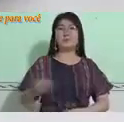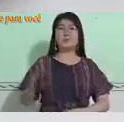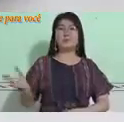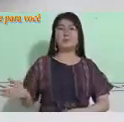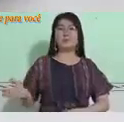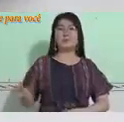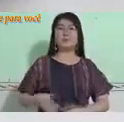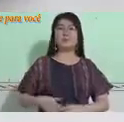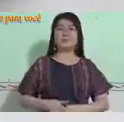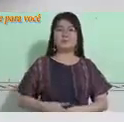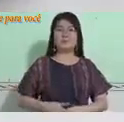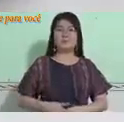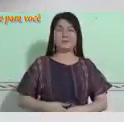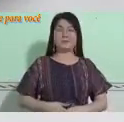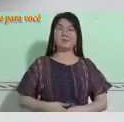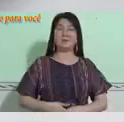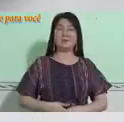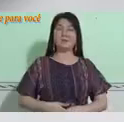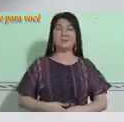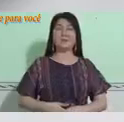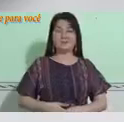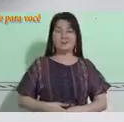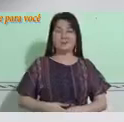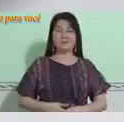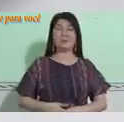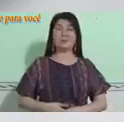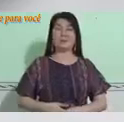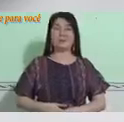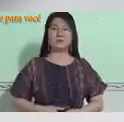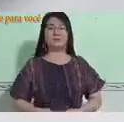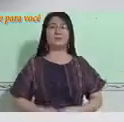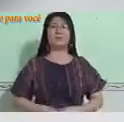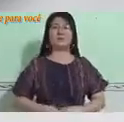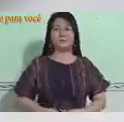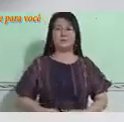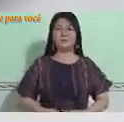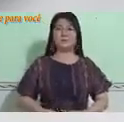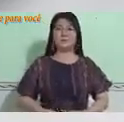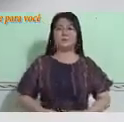No entanto, algumas mulheres podem ter com vaginose, mas não apresentar sintomas,